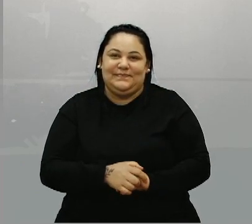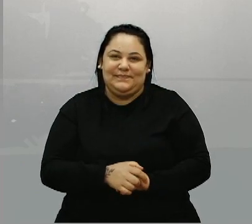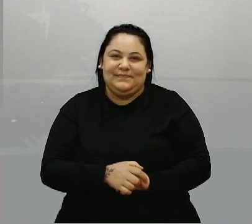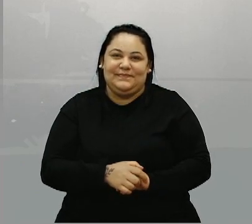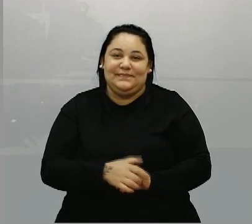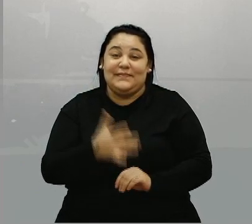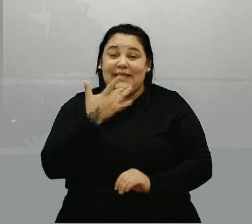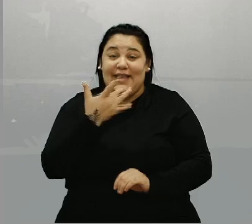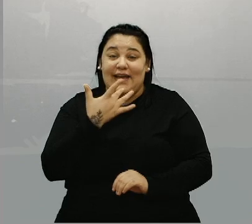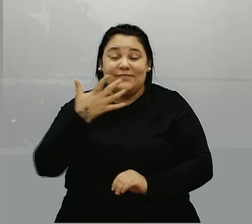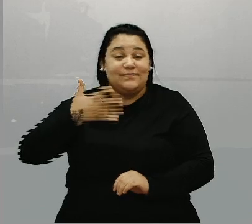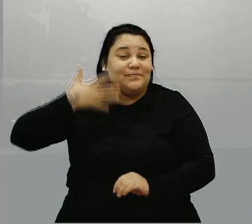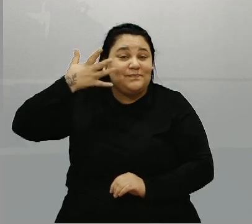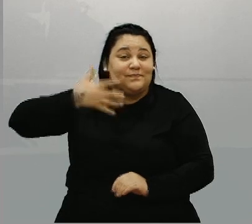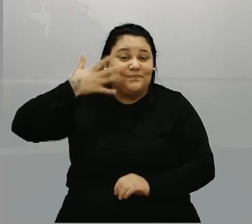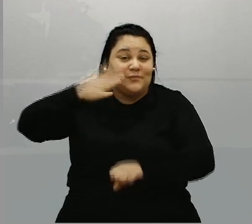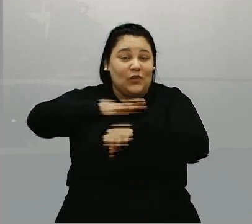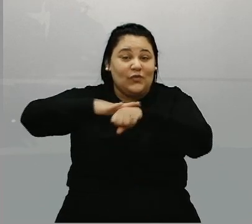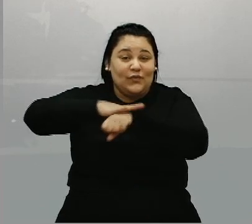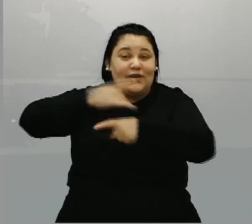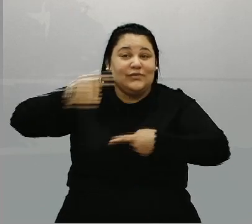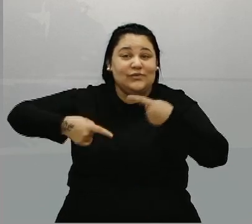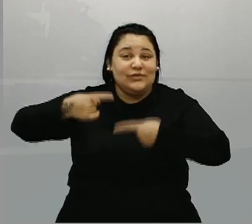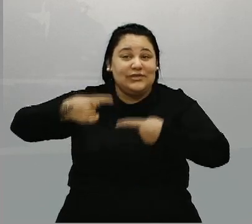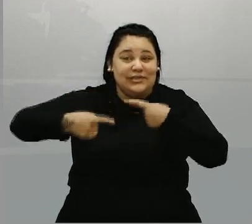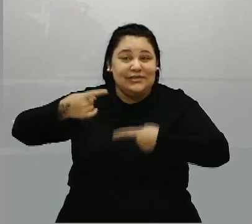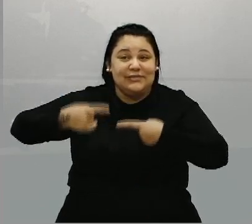de palestras, de discussão